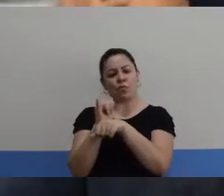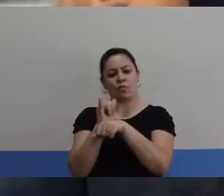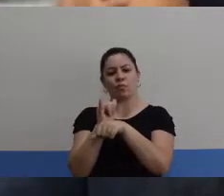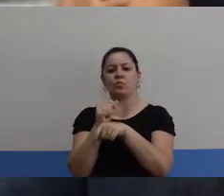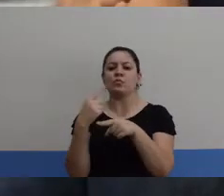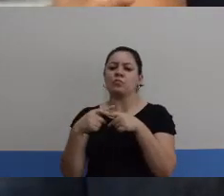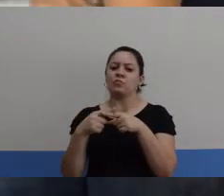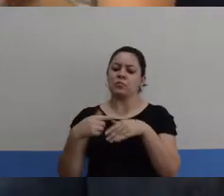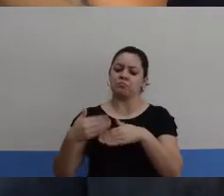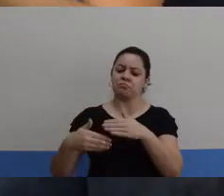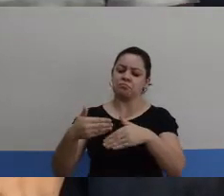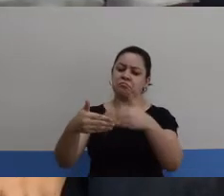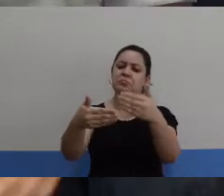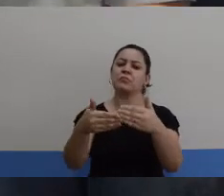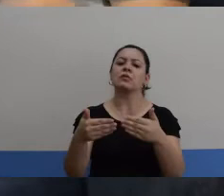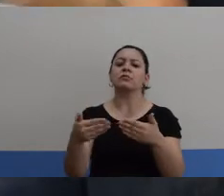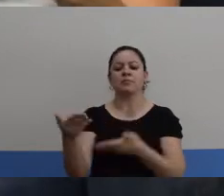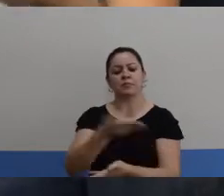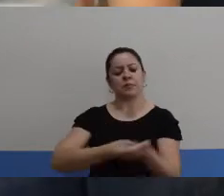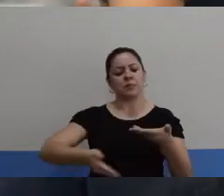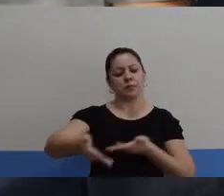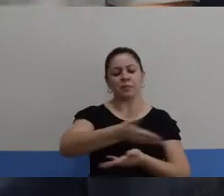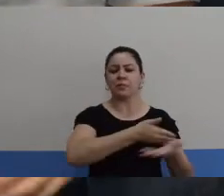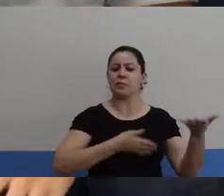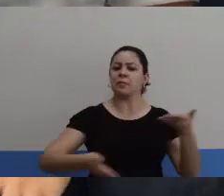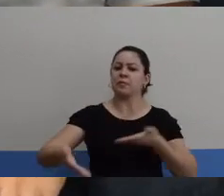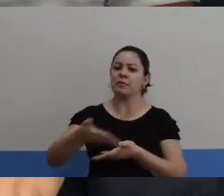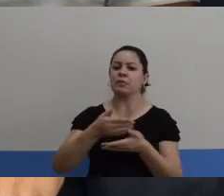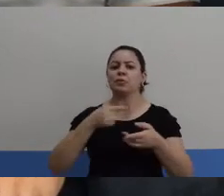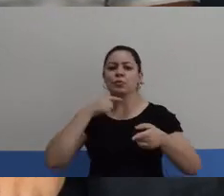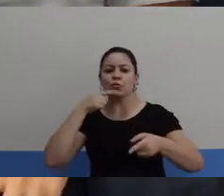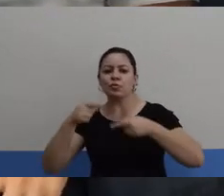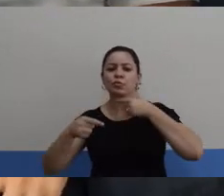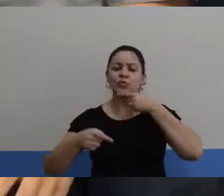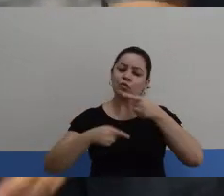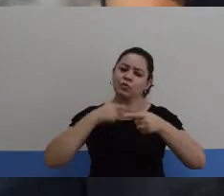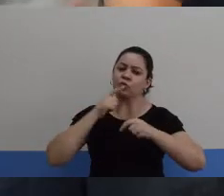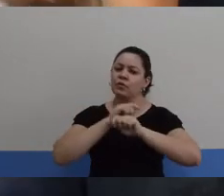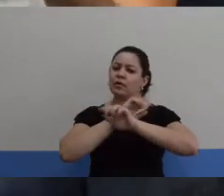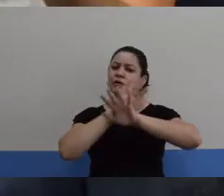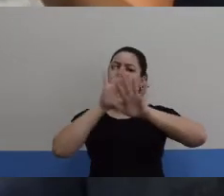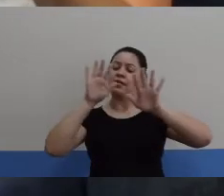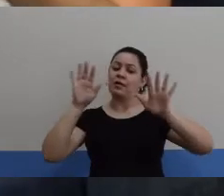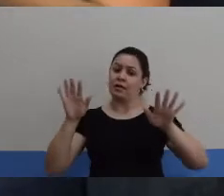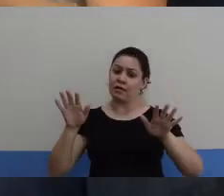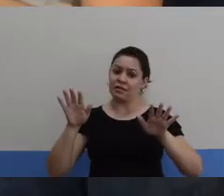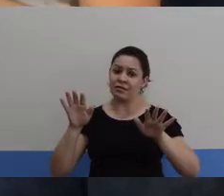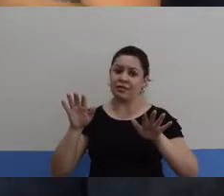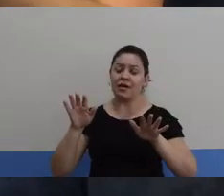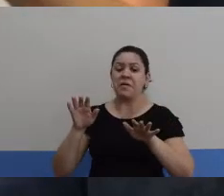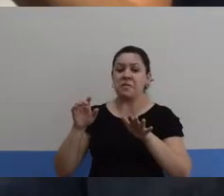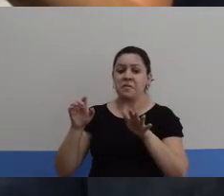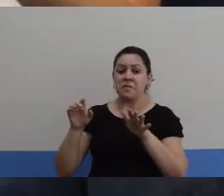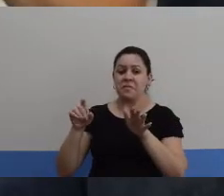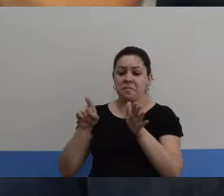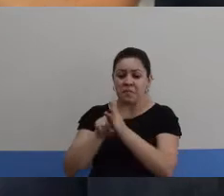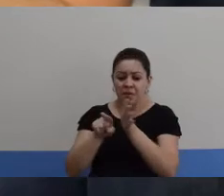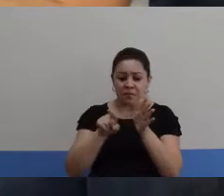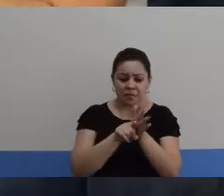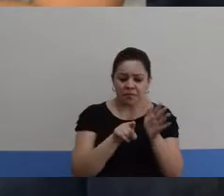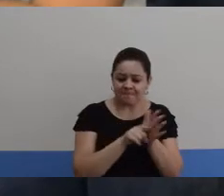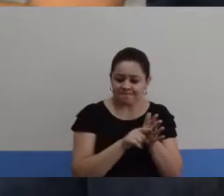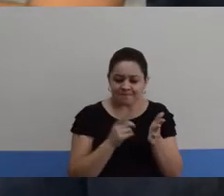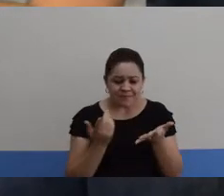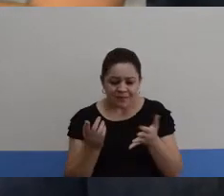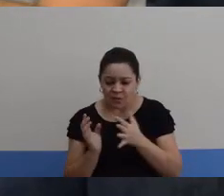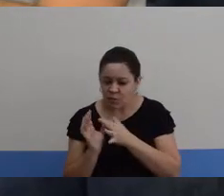toda a nossa programação, vamos estar interagindo com vocês, tirando as dúvidas. E caso a pergunta não seja no contexto que nós